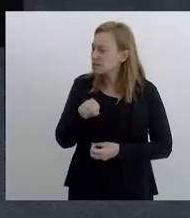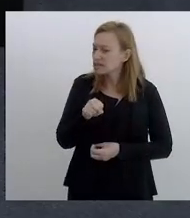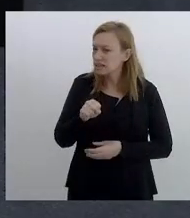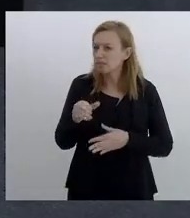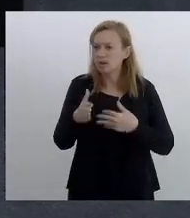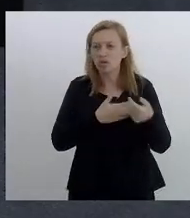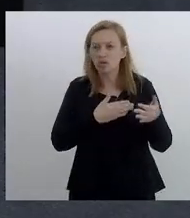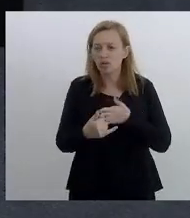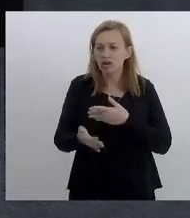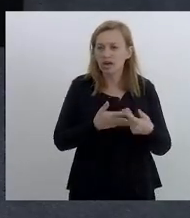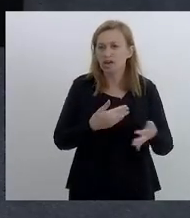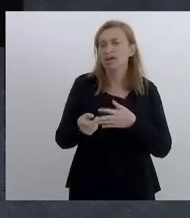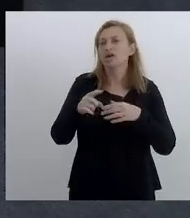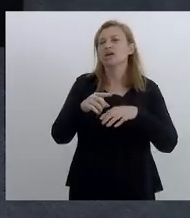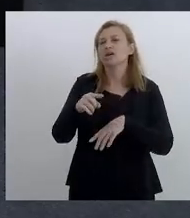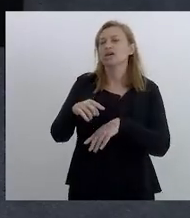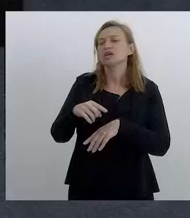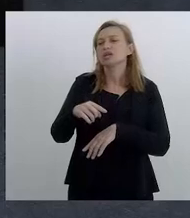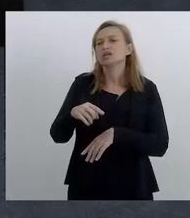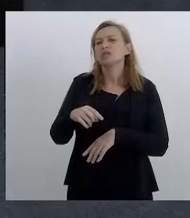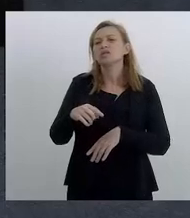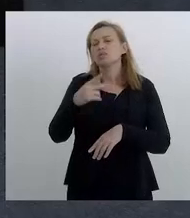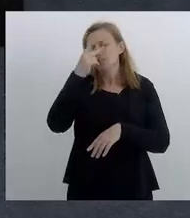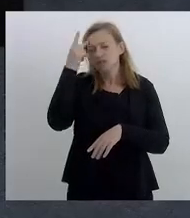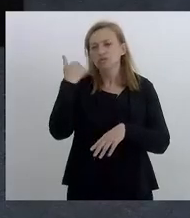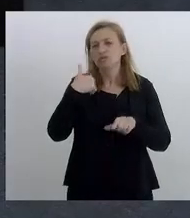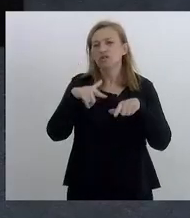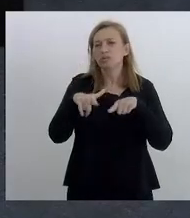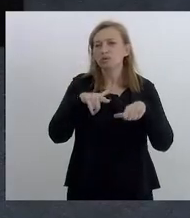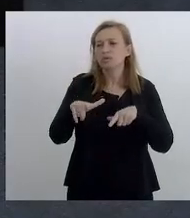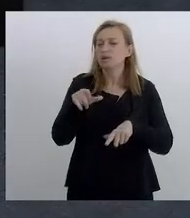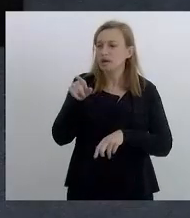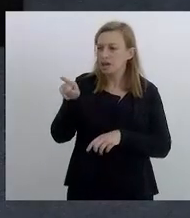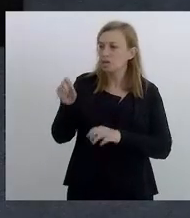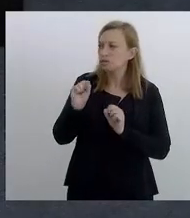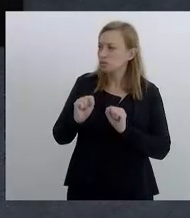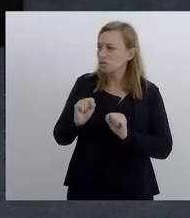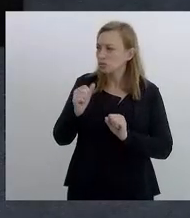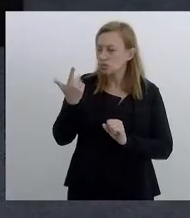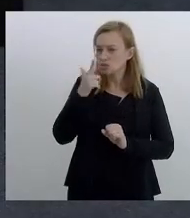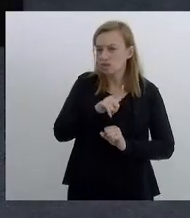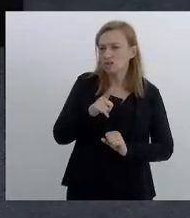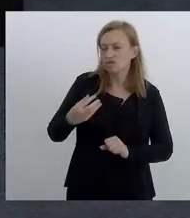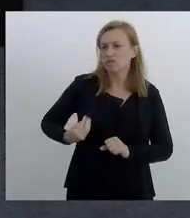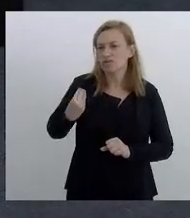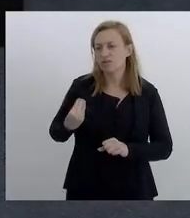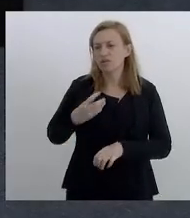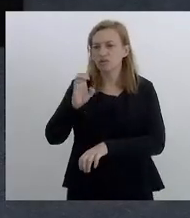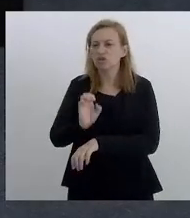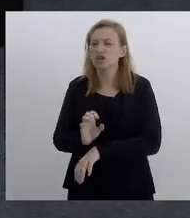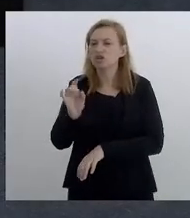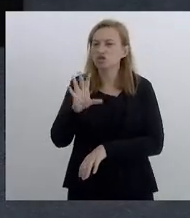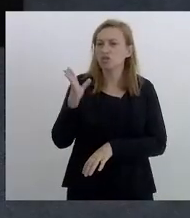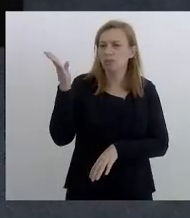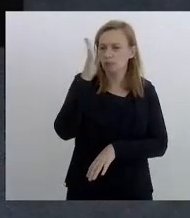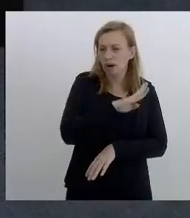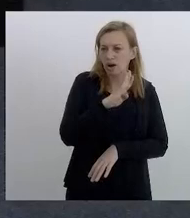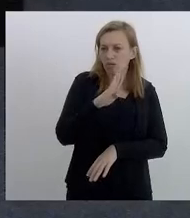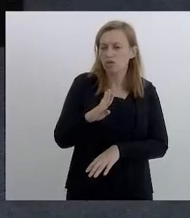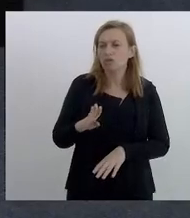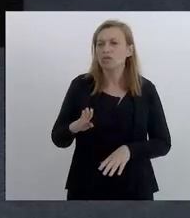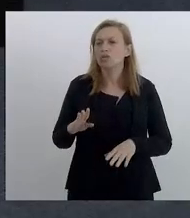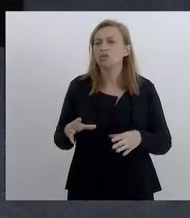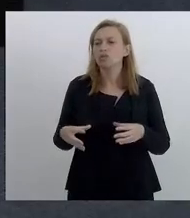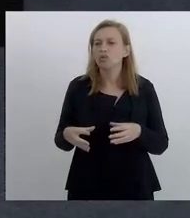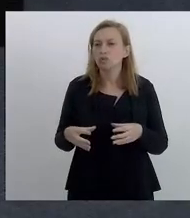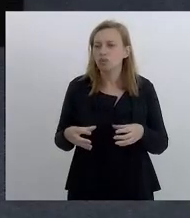for para que eles tenham sobrevivência nesse Estado que só faz maldade com a classe